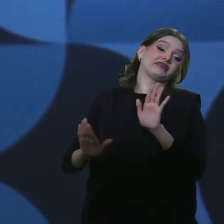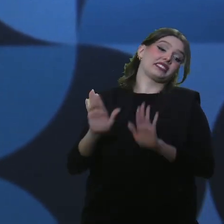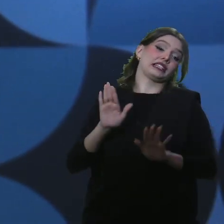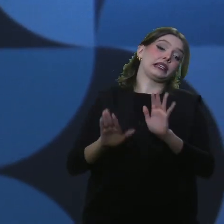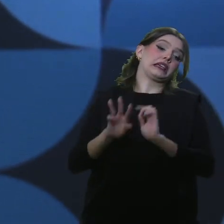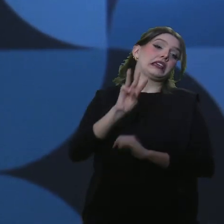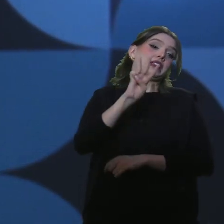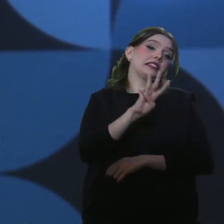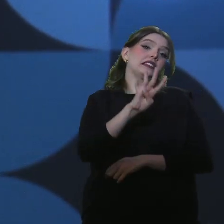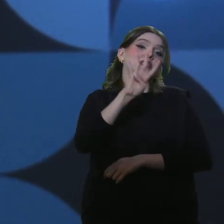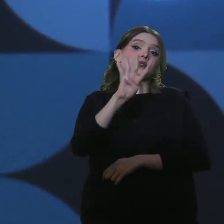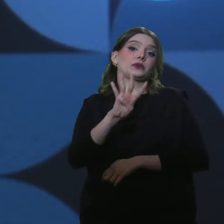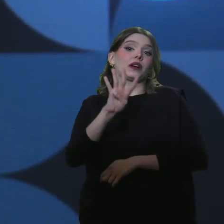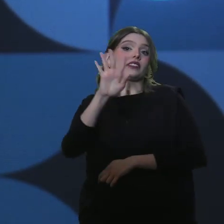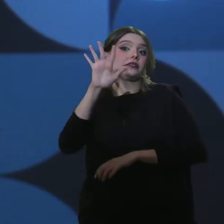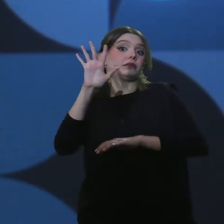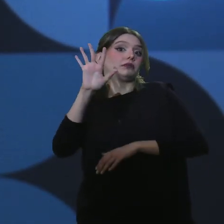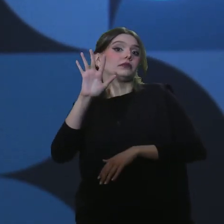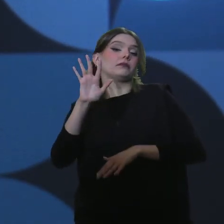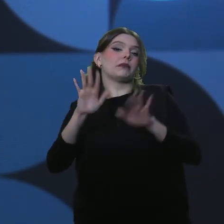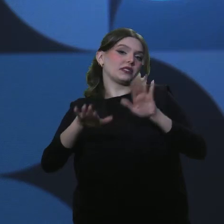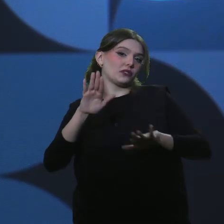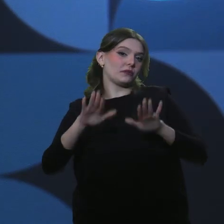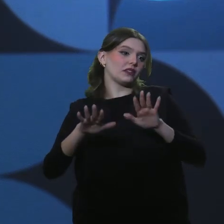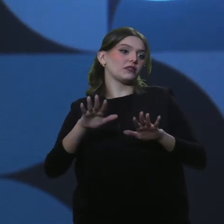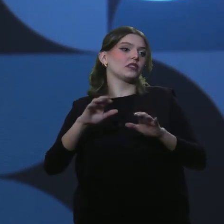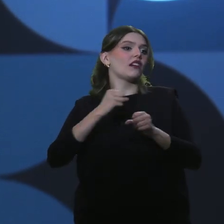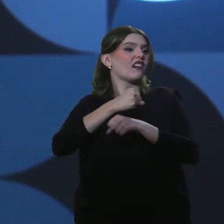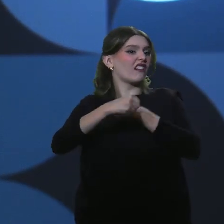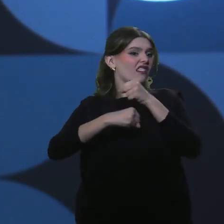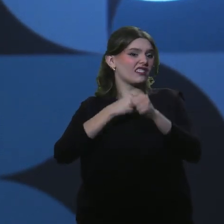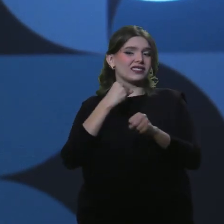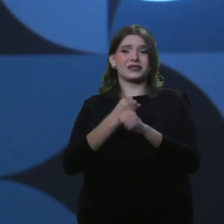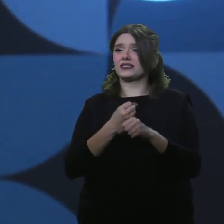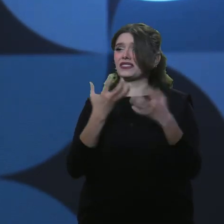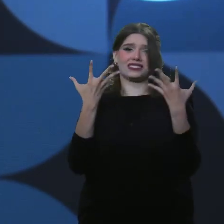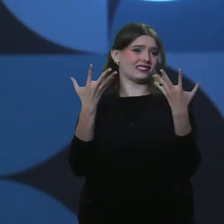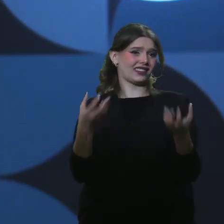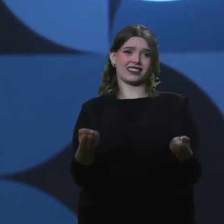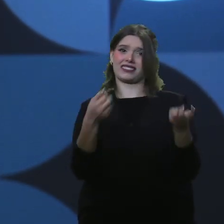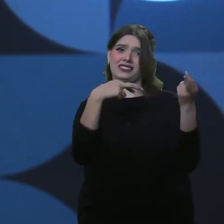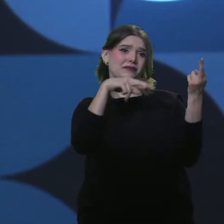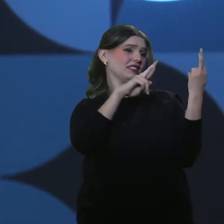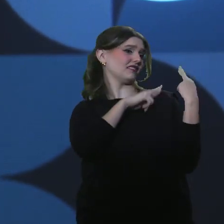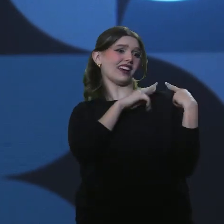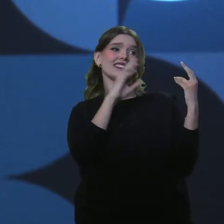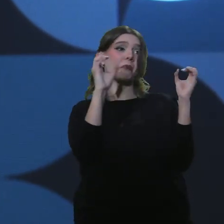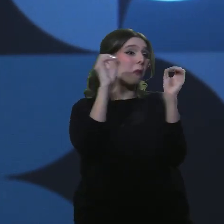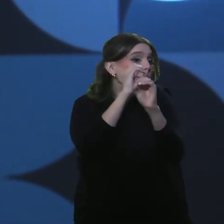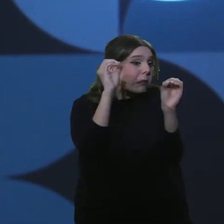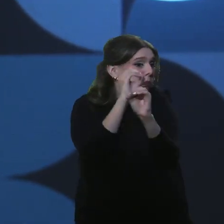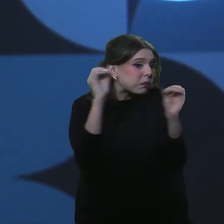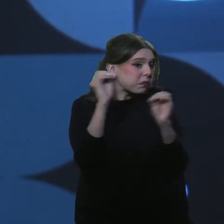3, 4, 10 anos dentro da igreja, 15, e não assumem certas responsabilidades que o Senhor coloca sobre as nossas